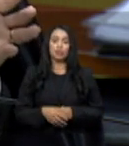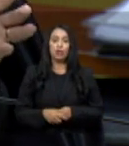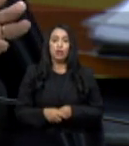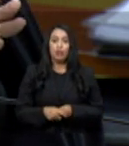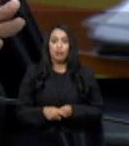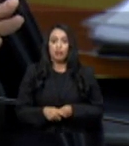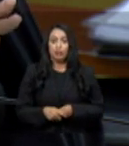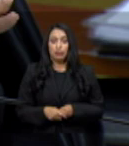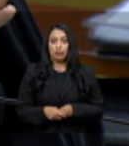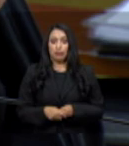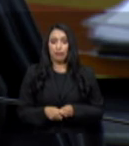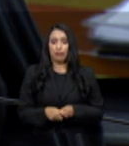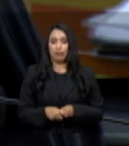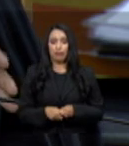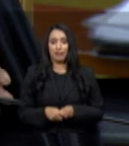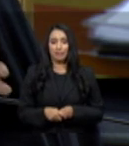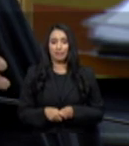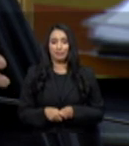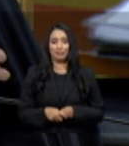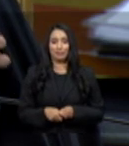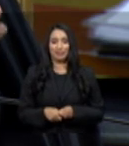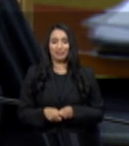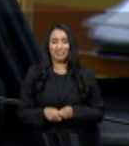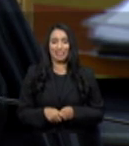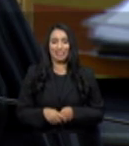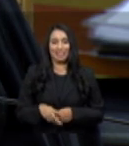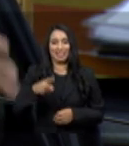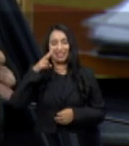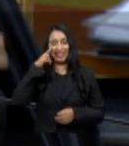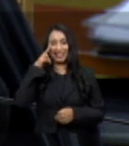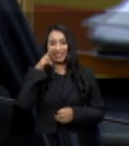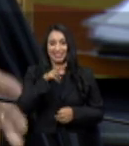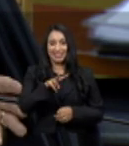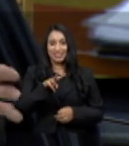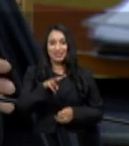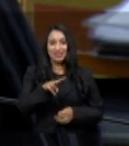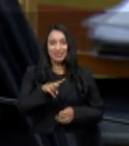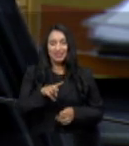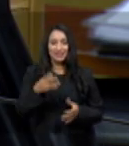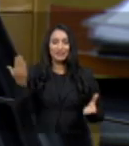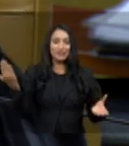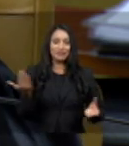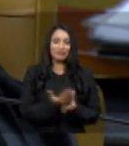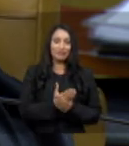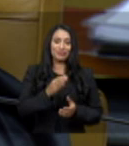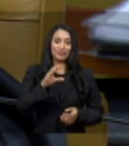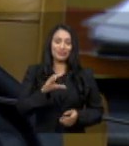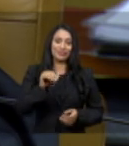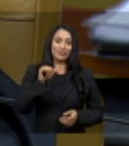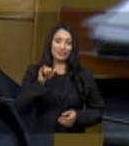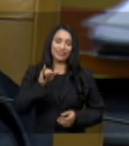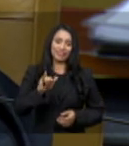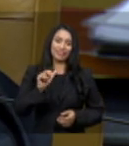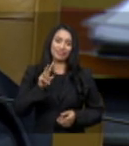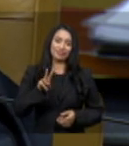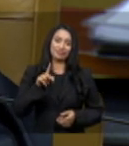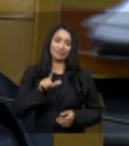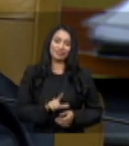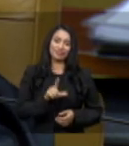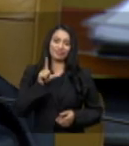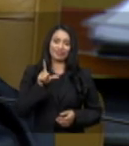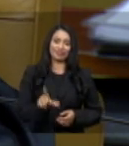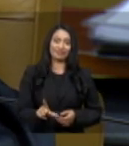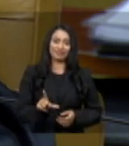estrita a planilha do processo civil também que o josé mas isto